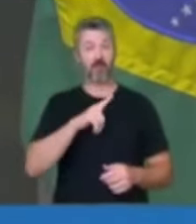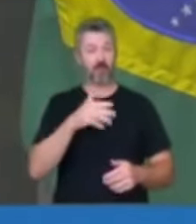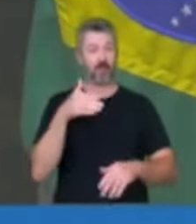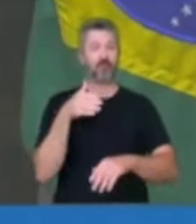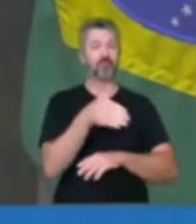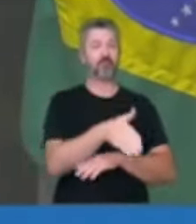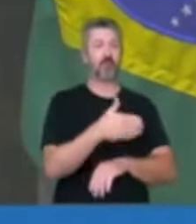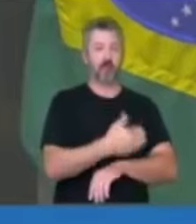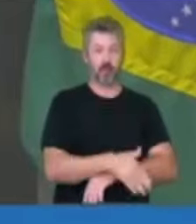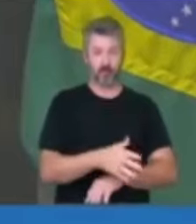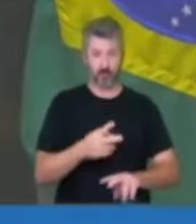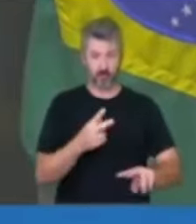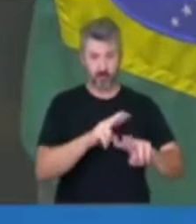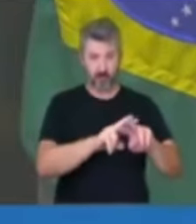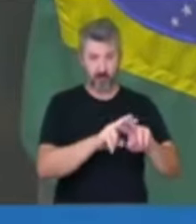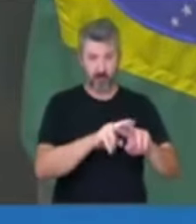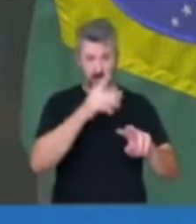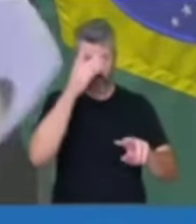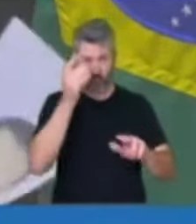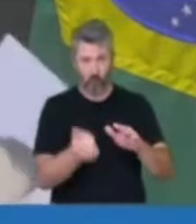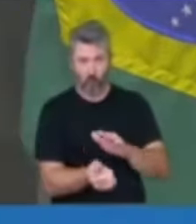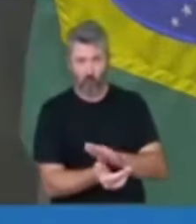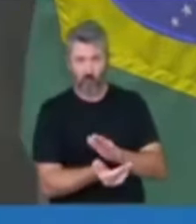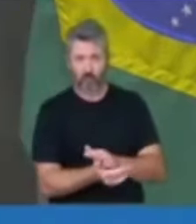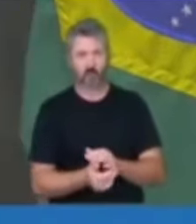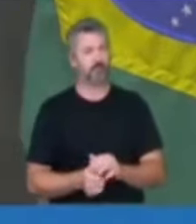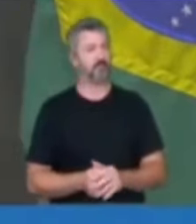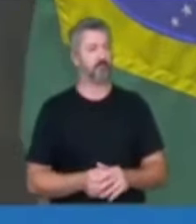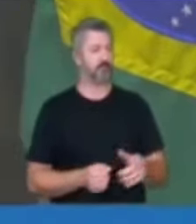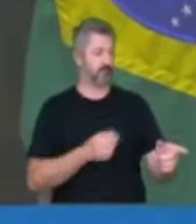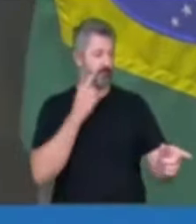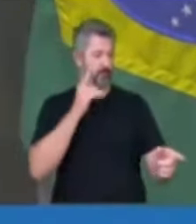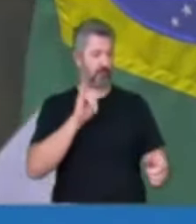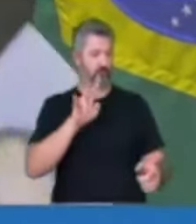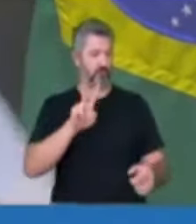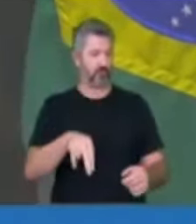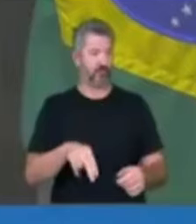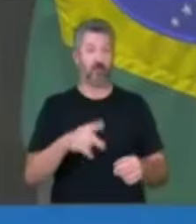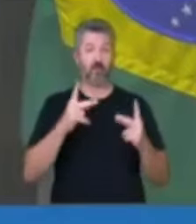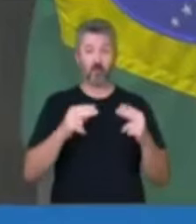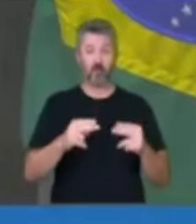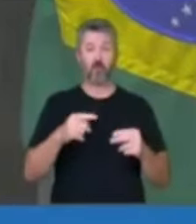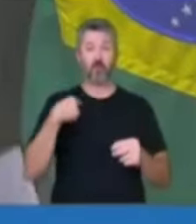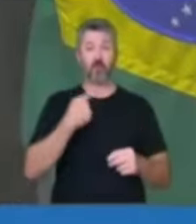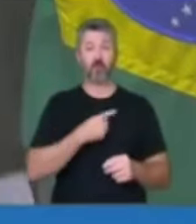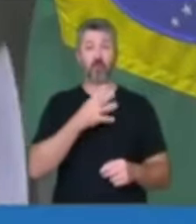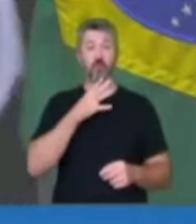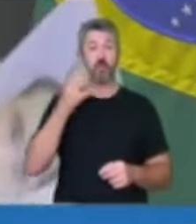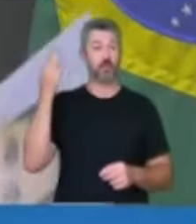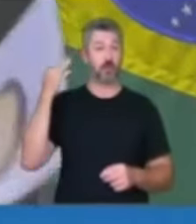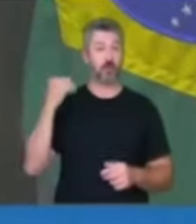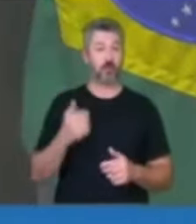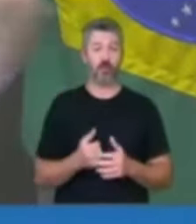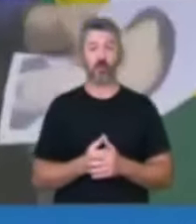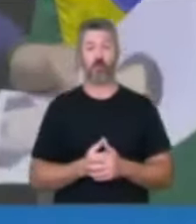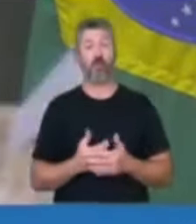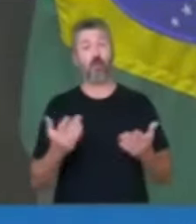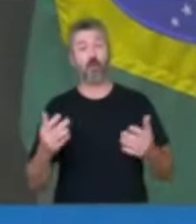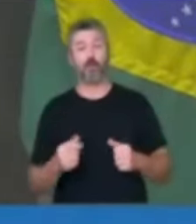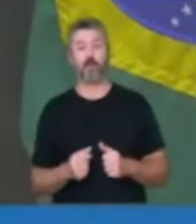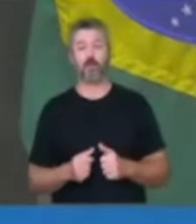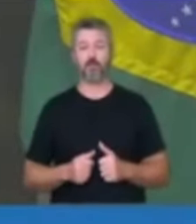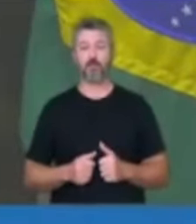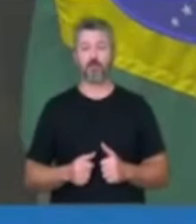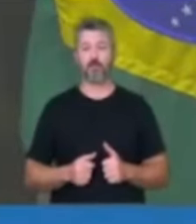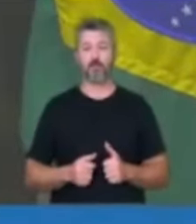mais para prender corruptos Prados J Vanda Federal como a polícia federal que nós tantos conhe conhecemos e quando eu